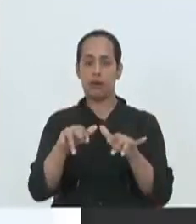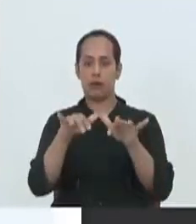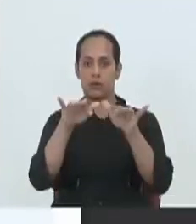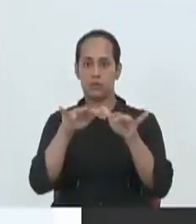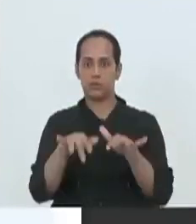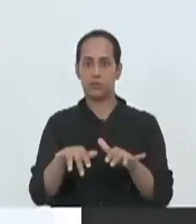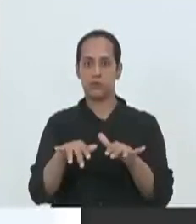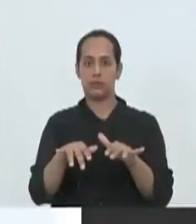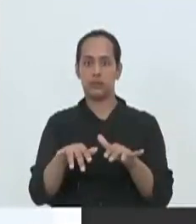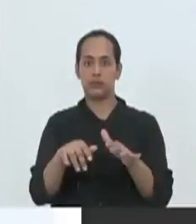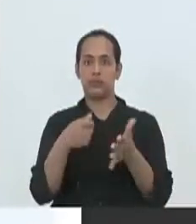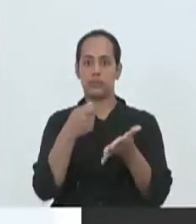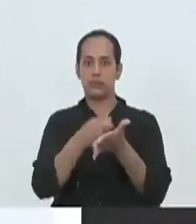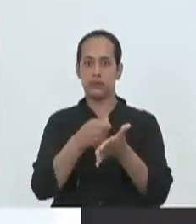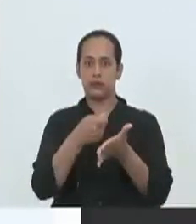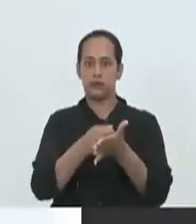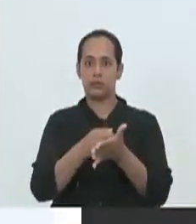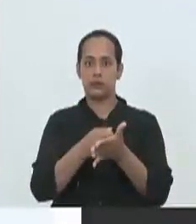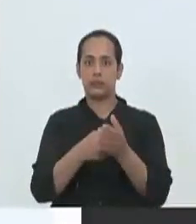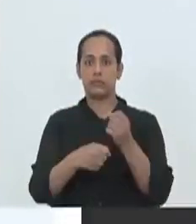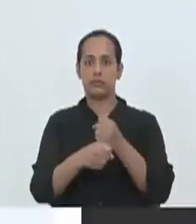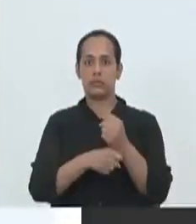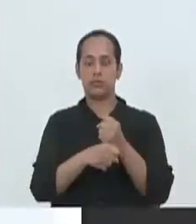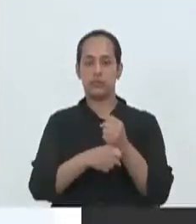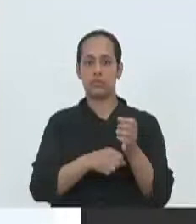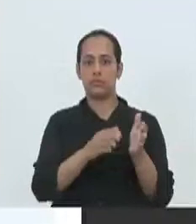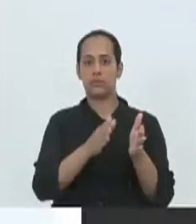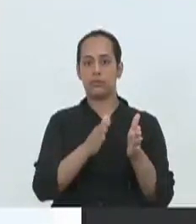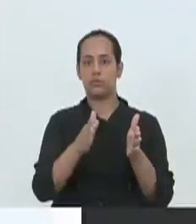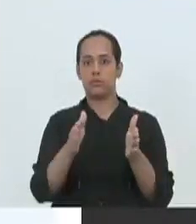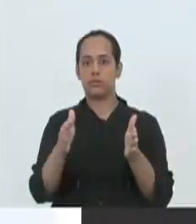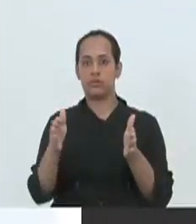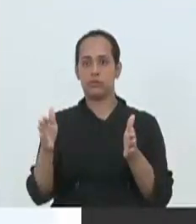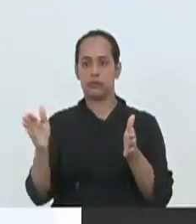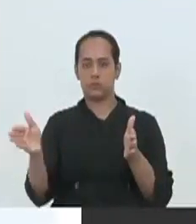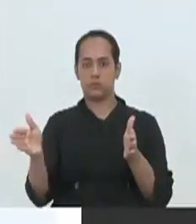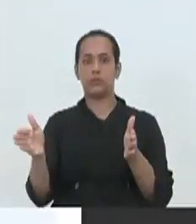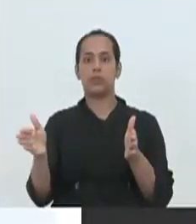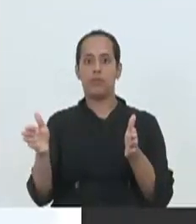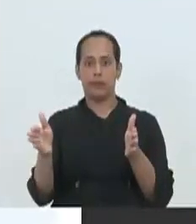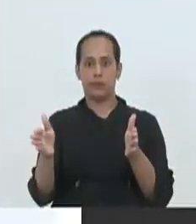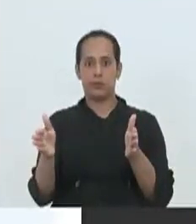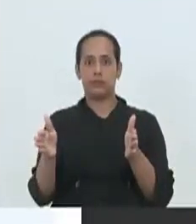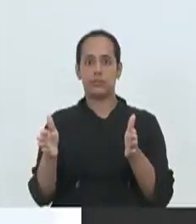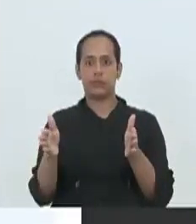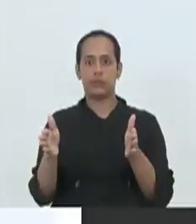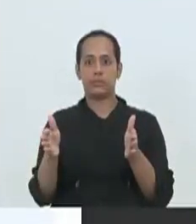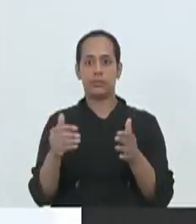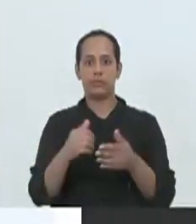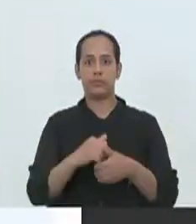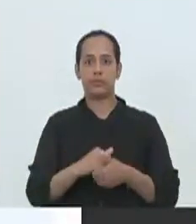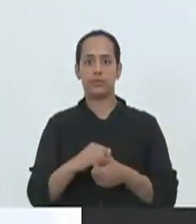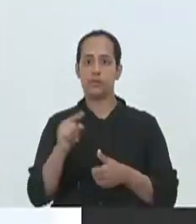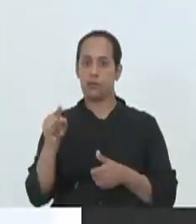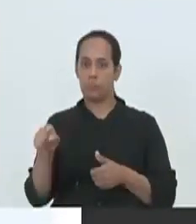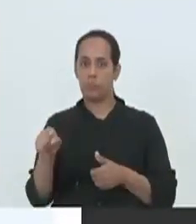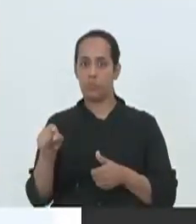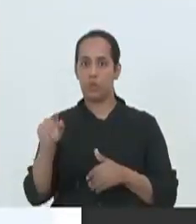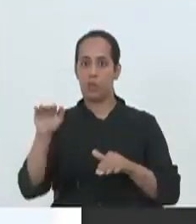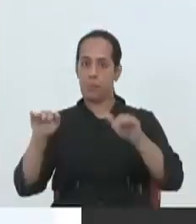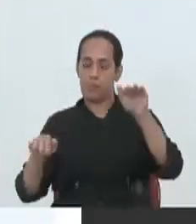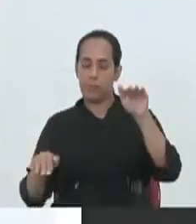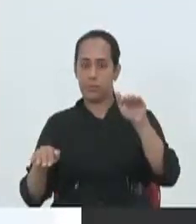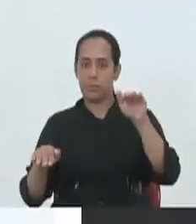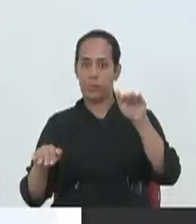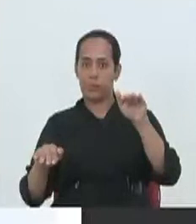pagando e o saldo que vai remanescendo é sempre bastante menor do que o Inicial isso dá pra gente uma dívida consolidada que